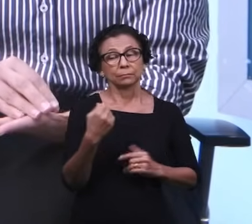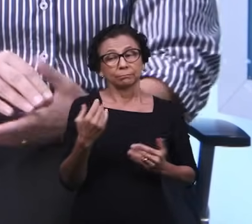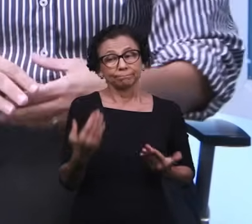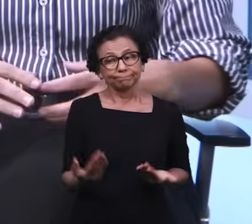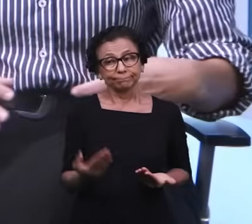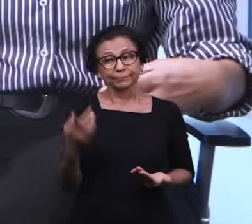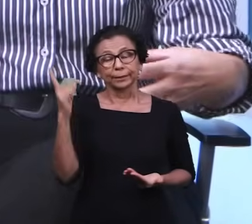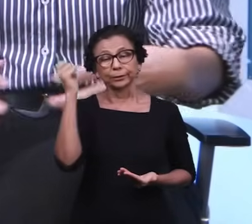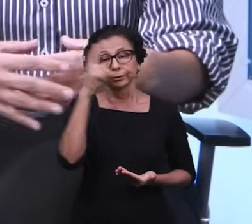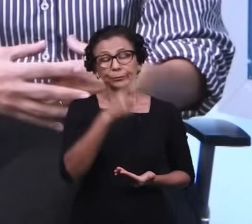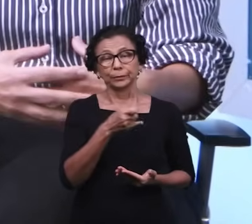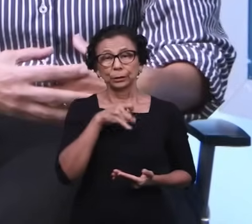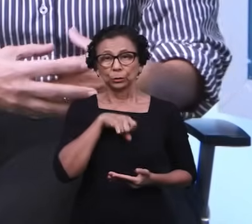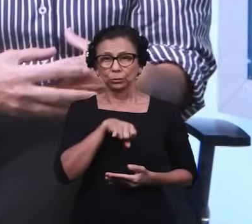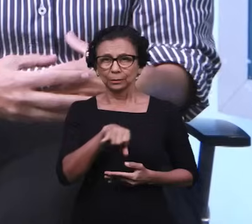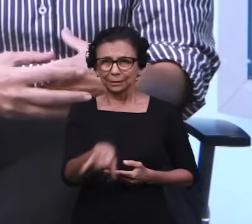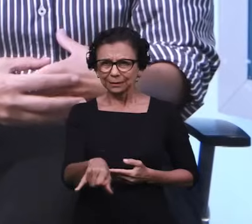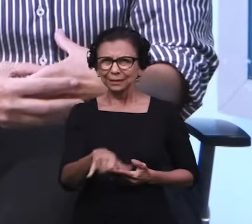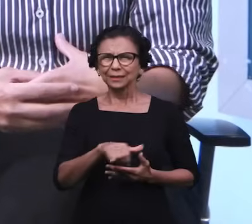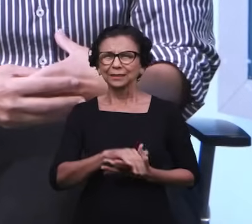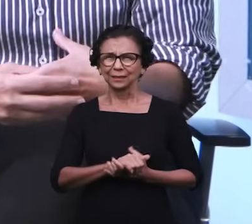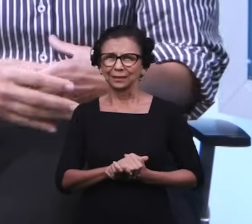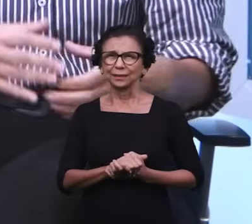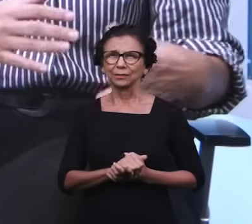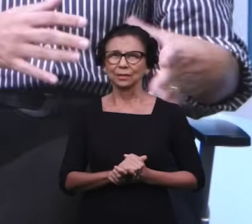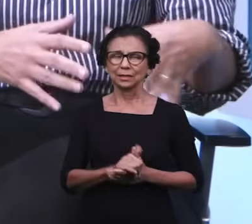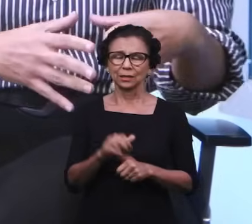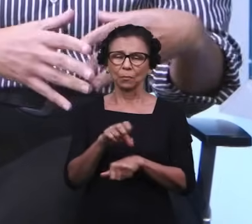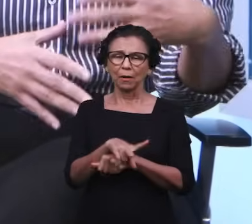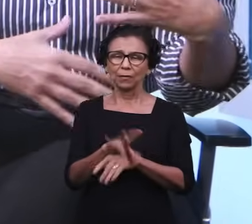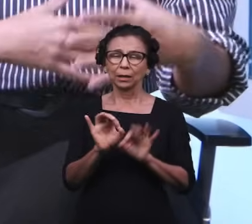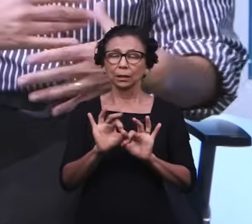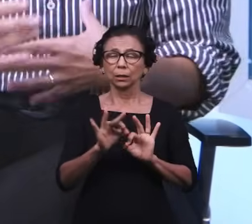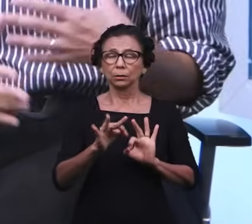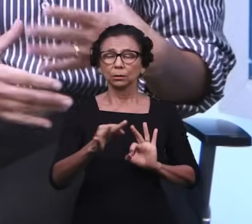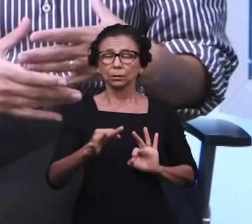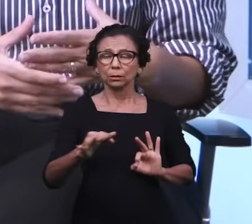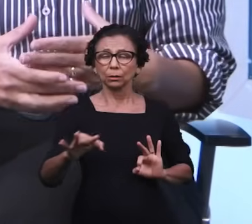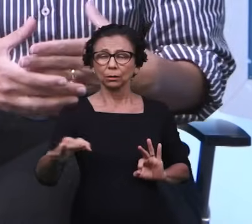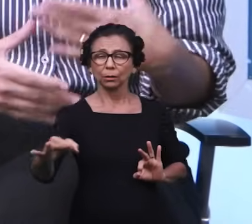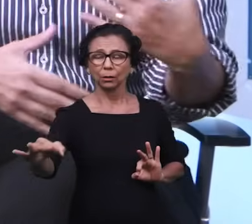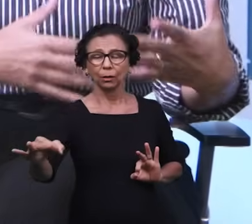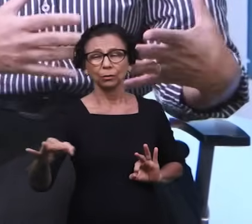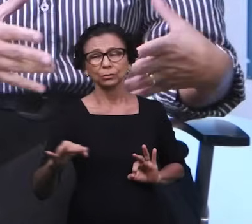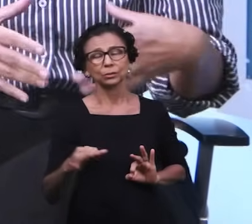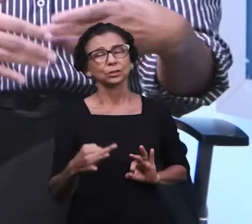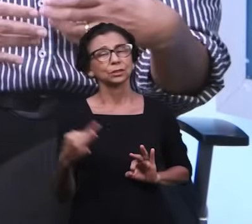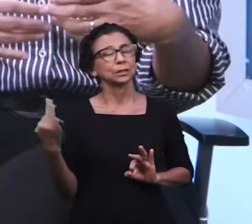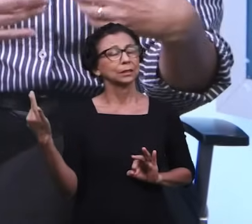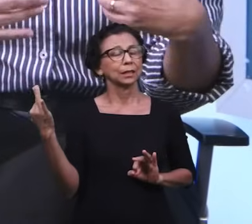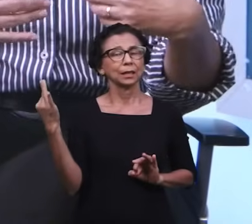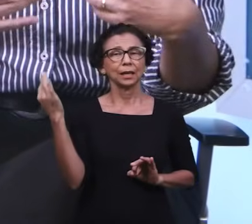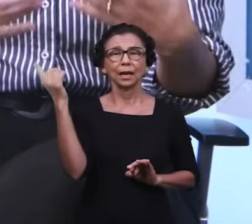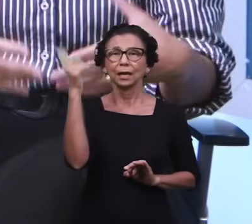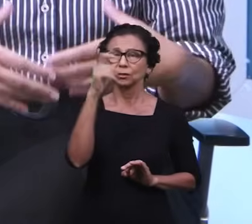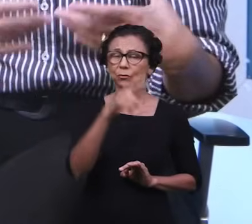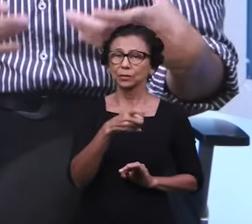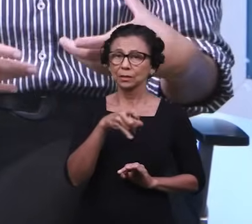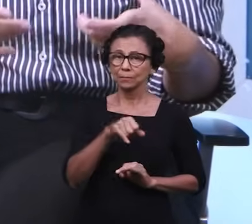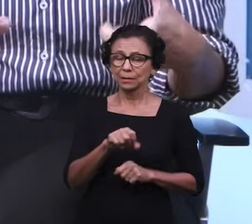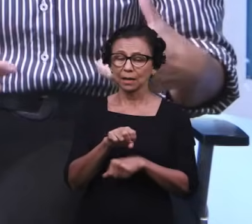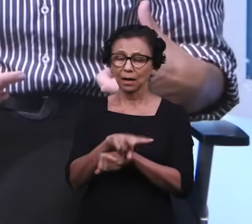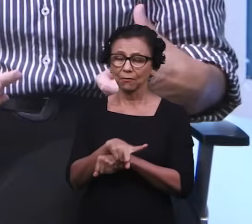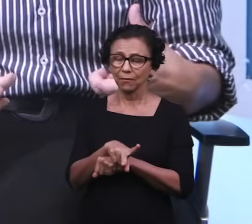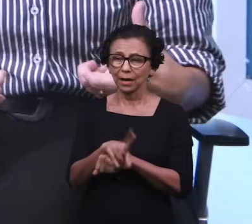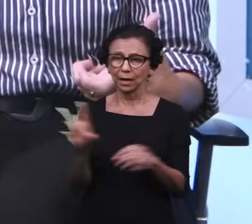num ambiente que a família consiga controlar, até mesmo para terapia, né? As famílias elas